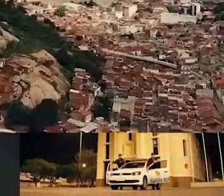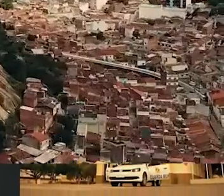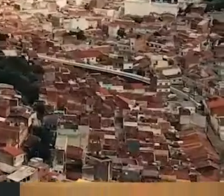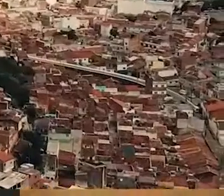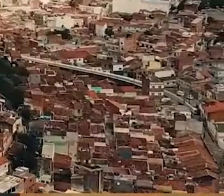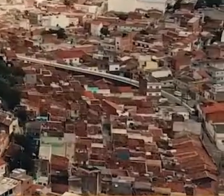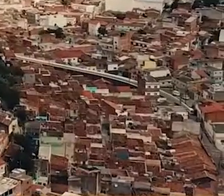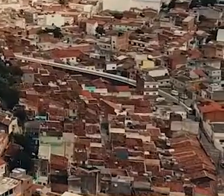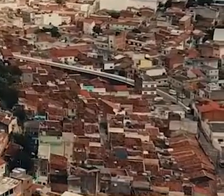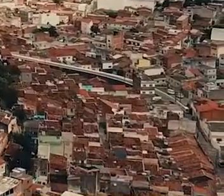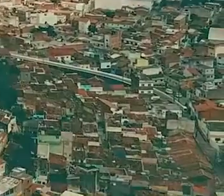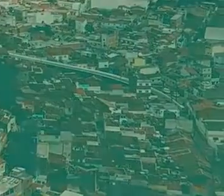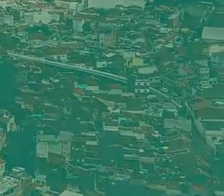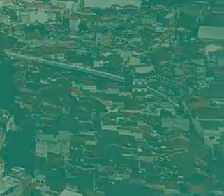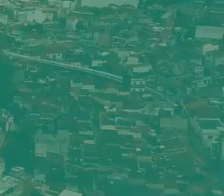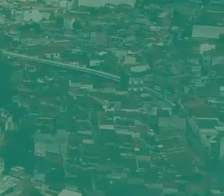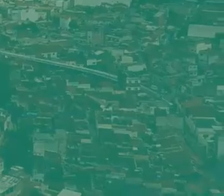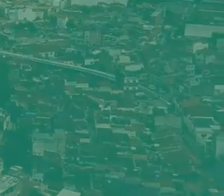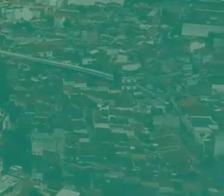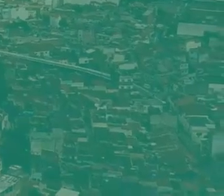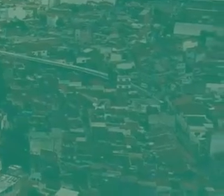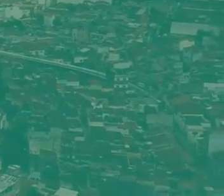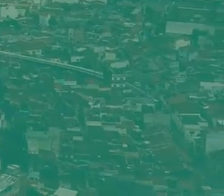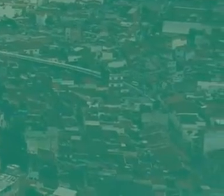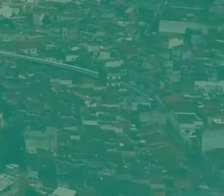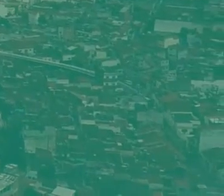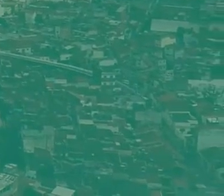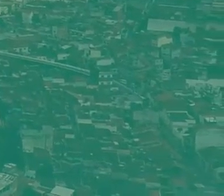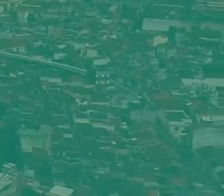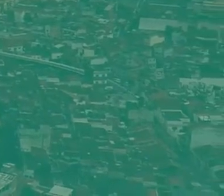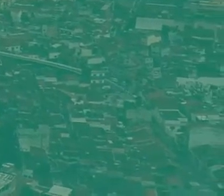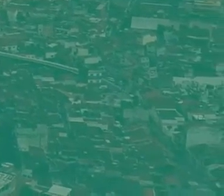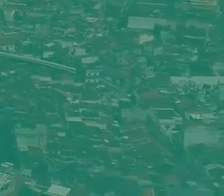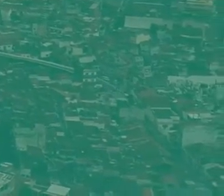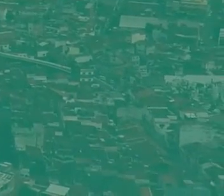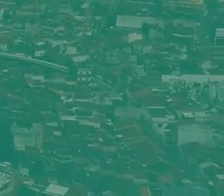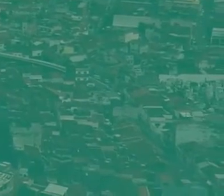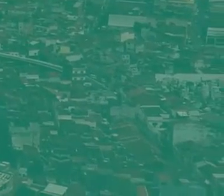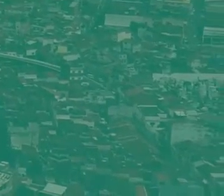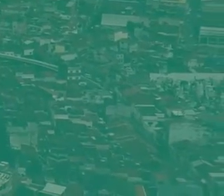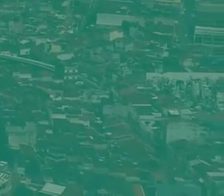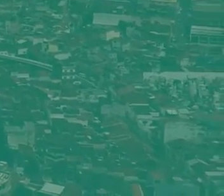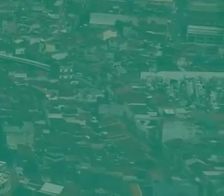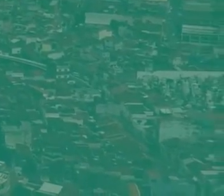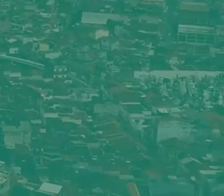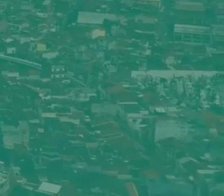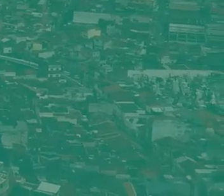caruaruenses. Prefeitura de Caruaru, fazendo o futuro agora.